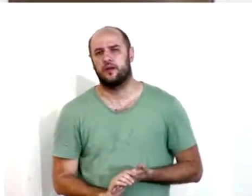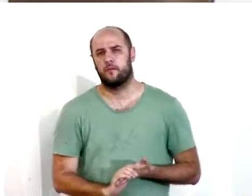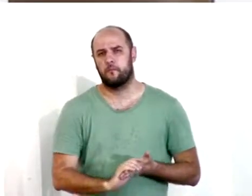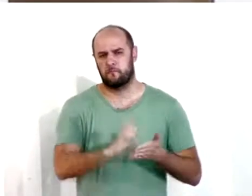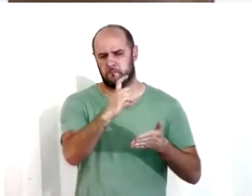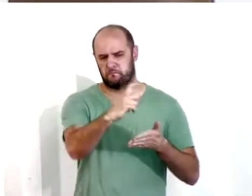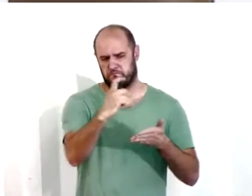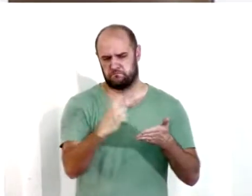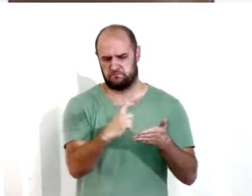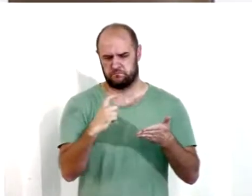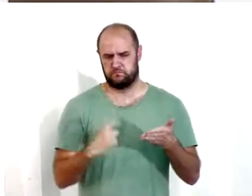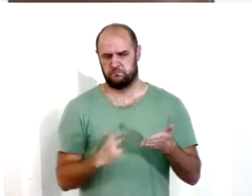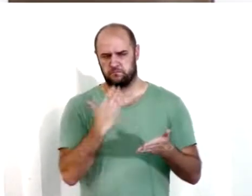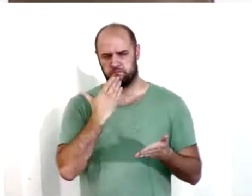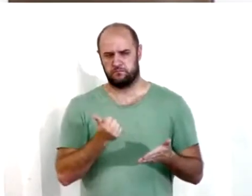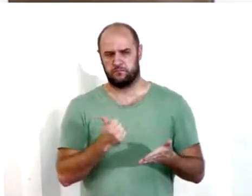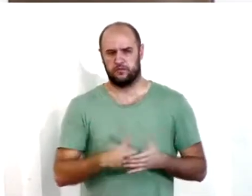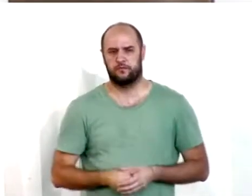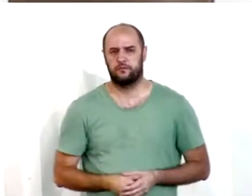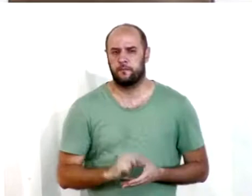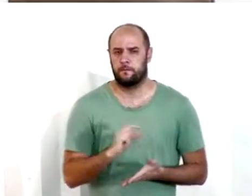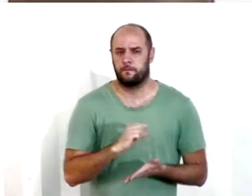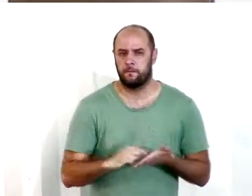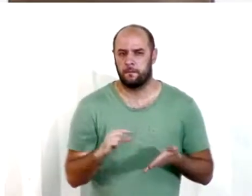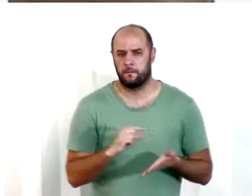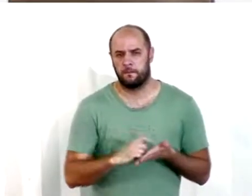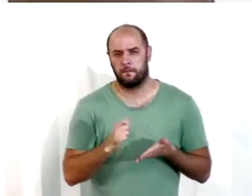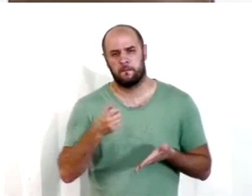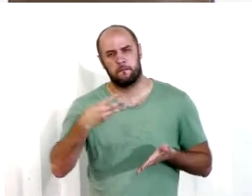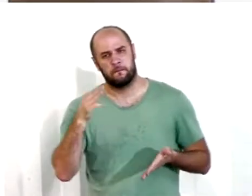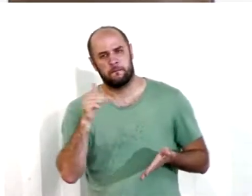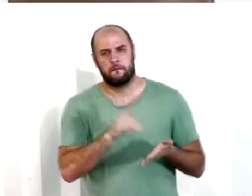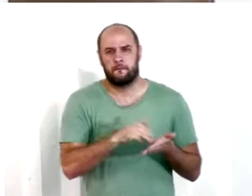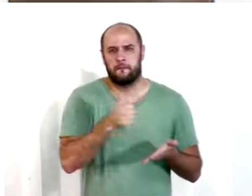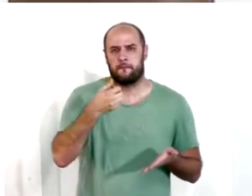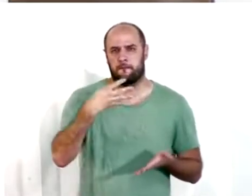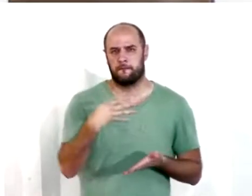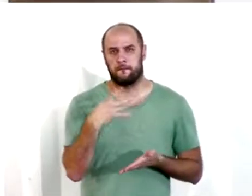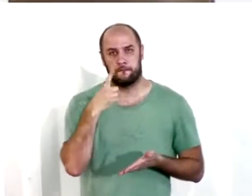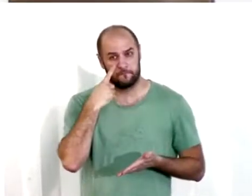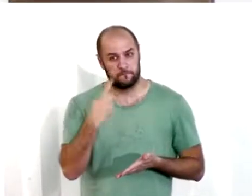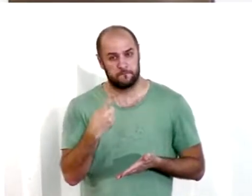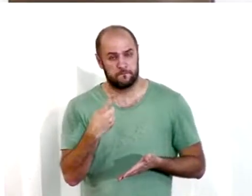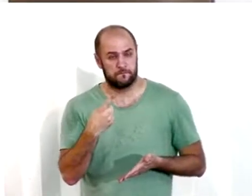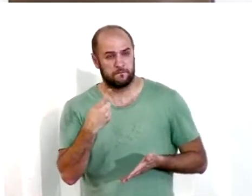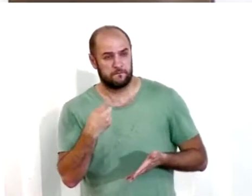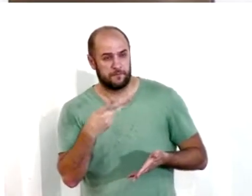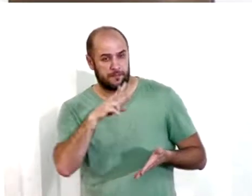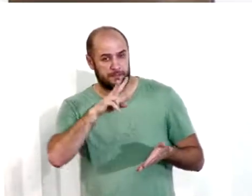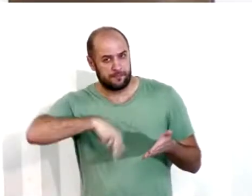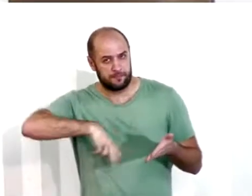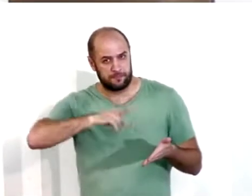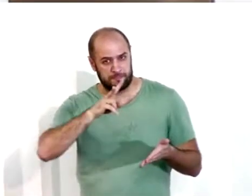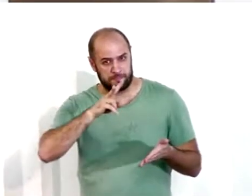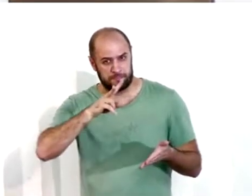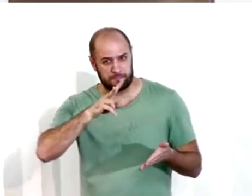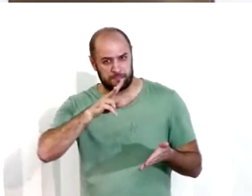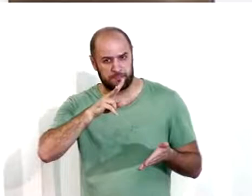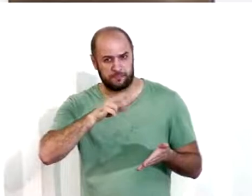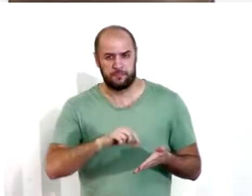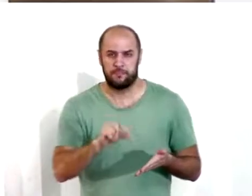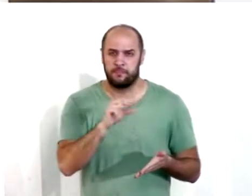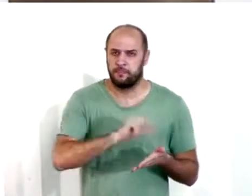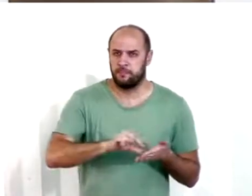algumas partes. Os versículos de 3 a 14, se você percebeu na leitura, ele é